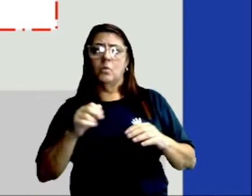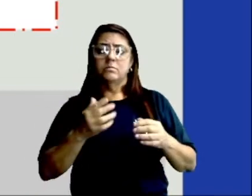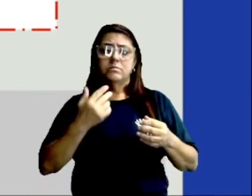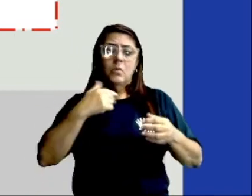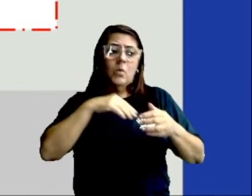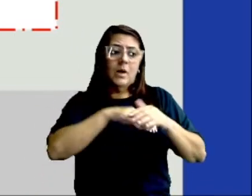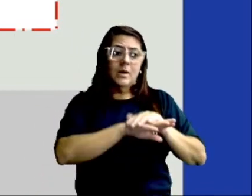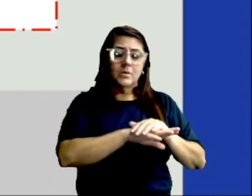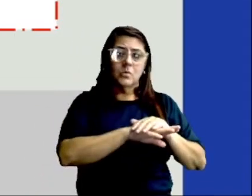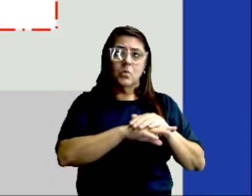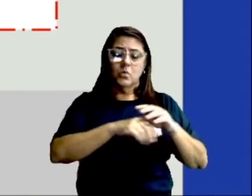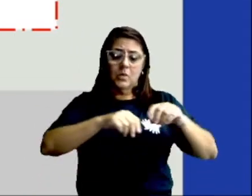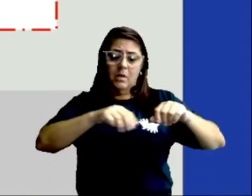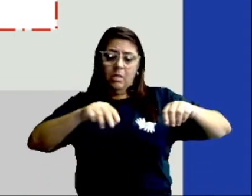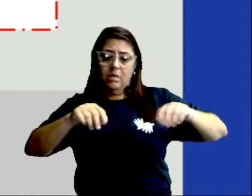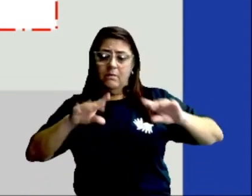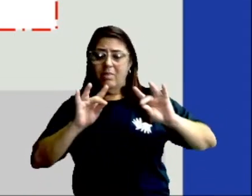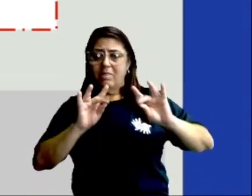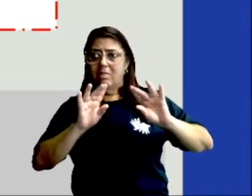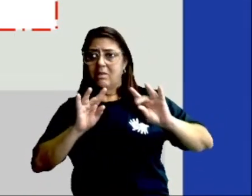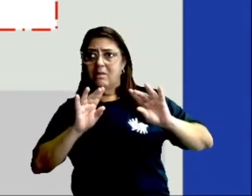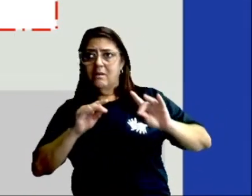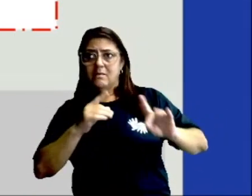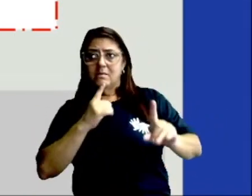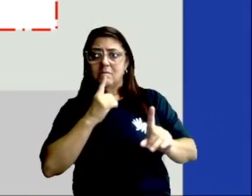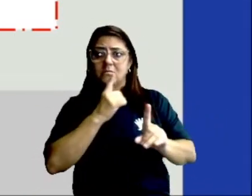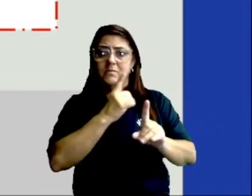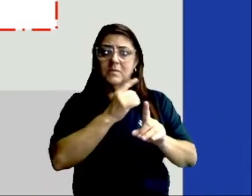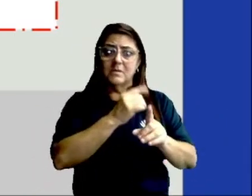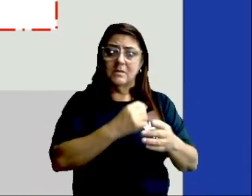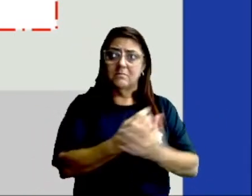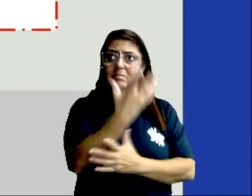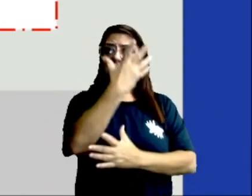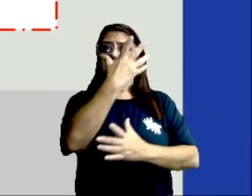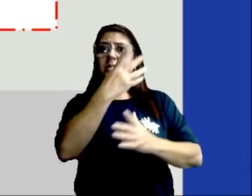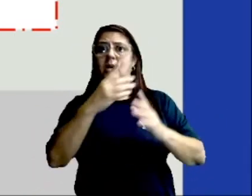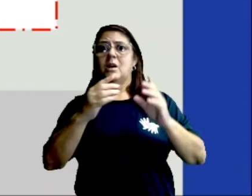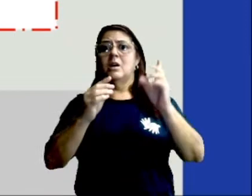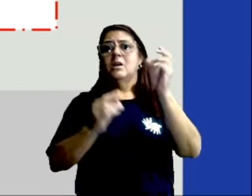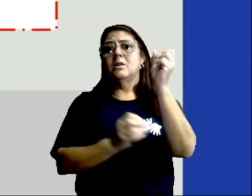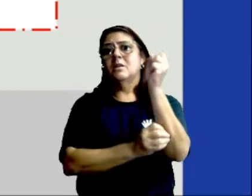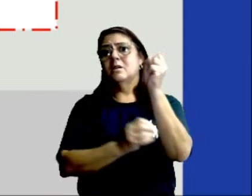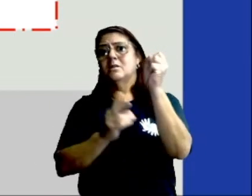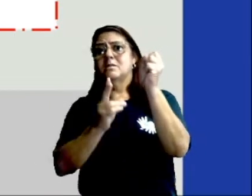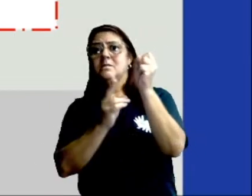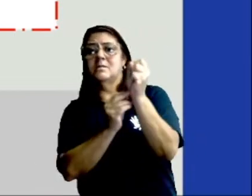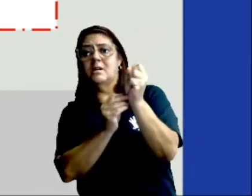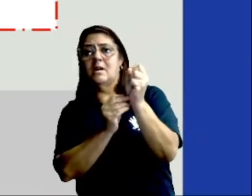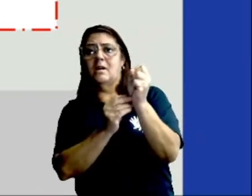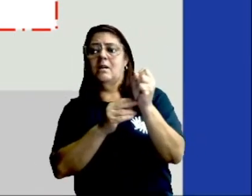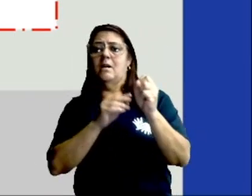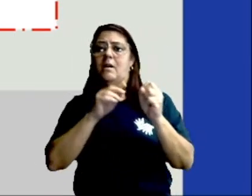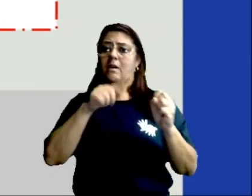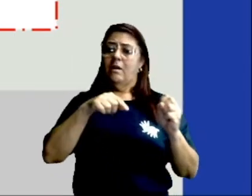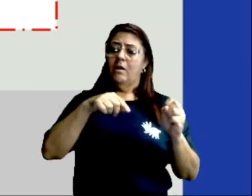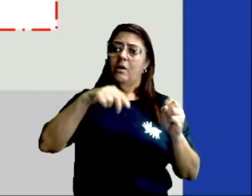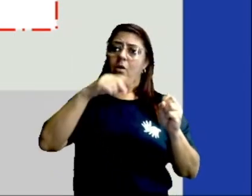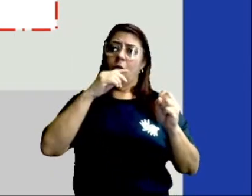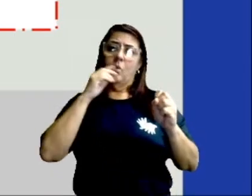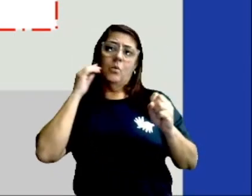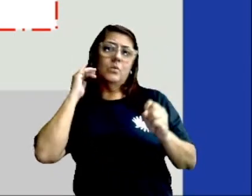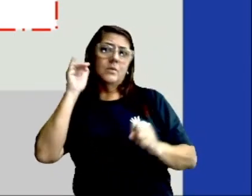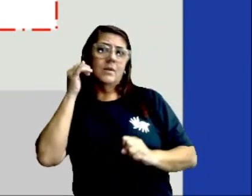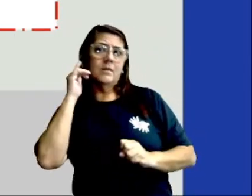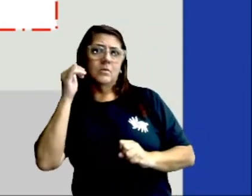ficado completamente molhados. De repente aparece uma cigarra. Então tudo isso aí é a fala do narrador. Em terceira pessoa,